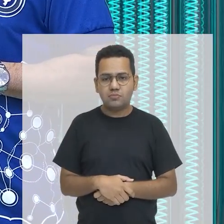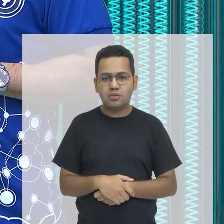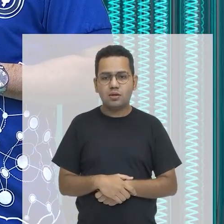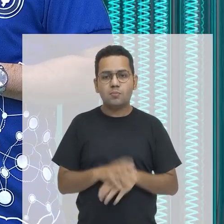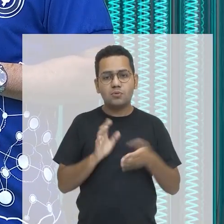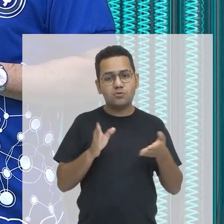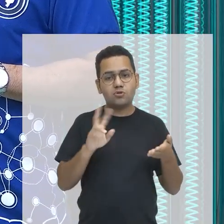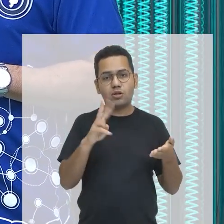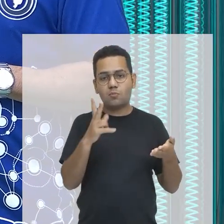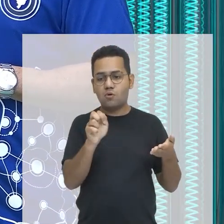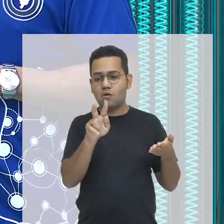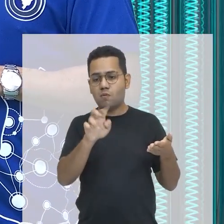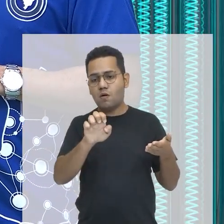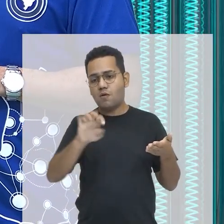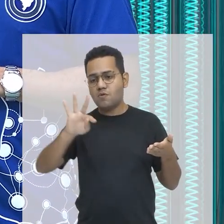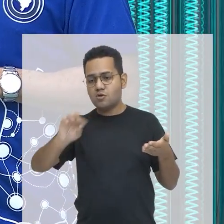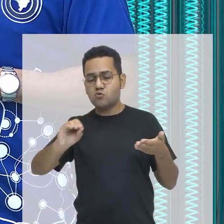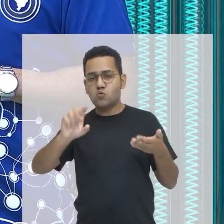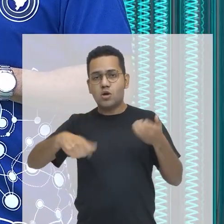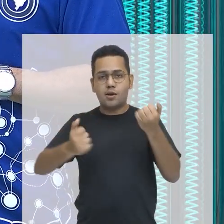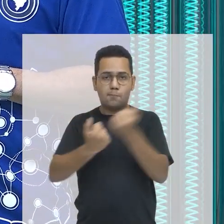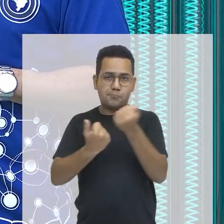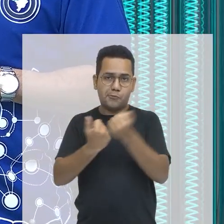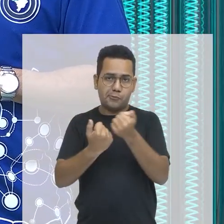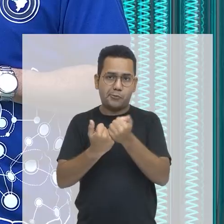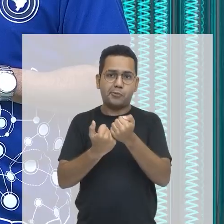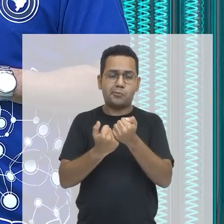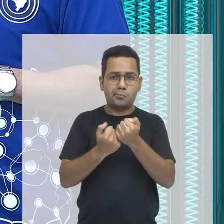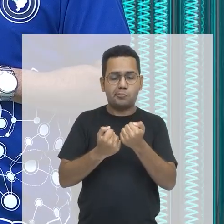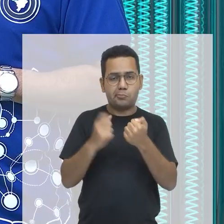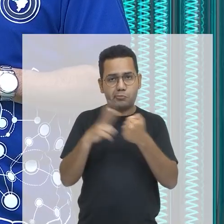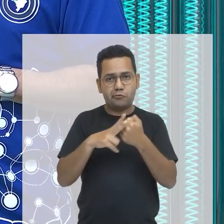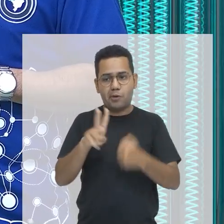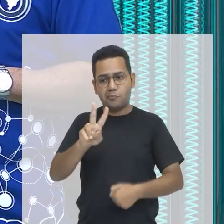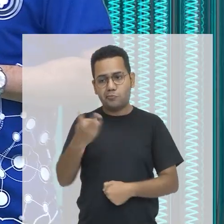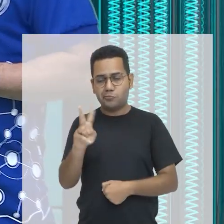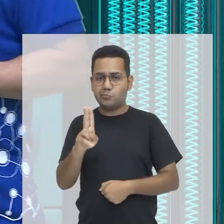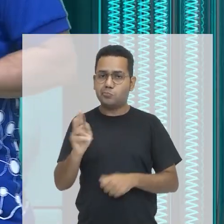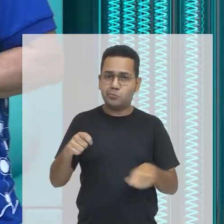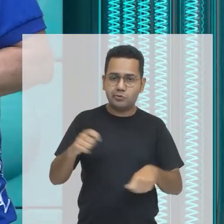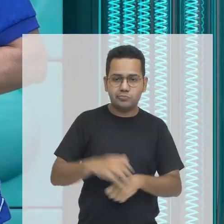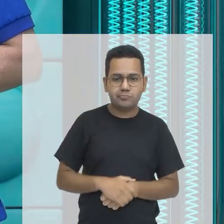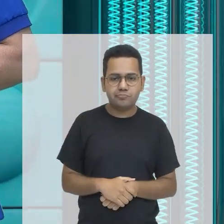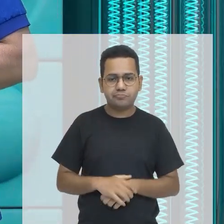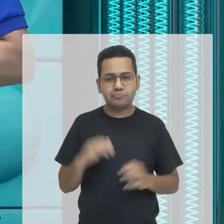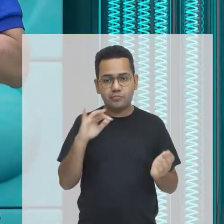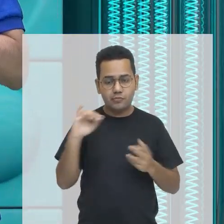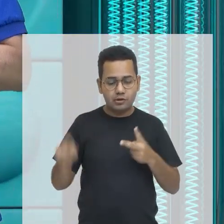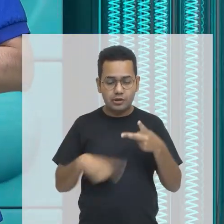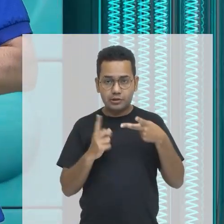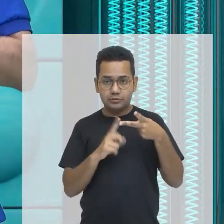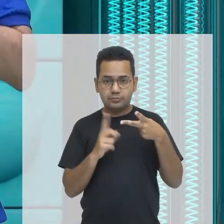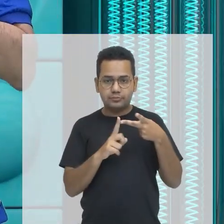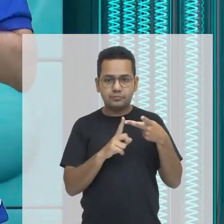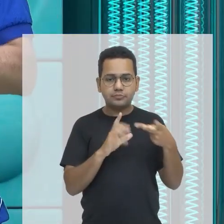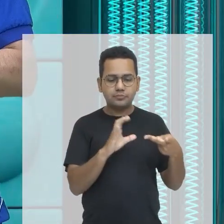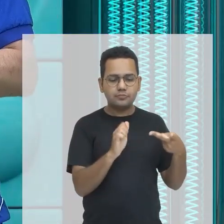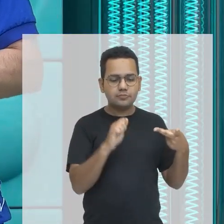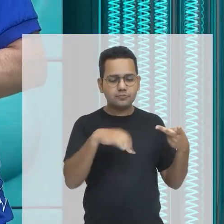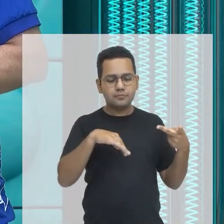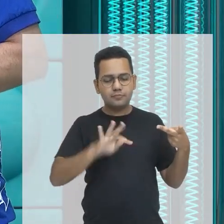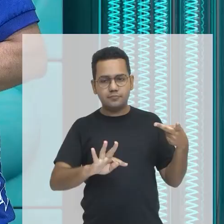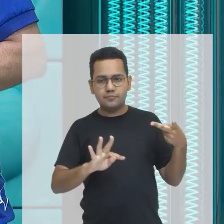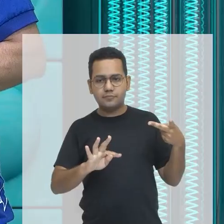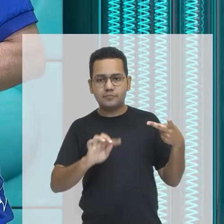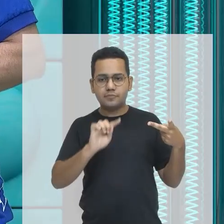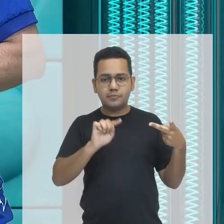semimodal aqui, o have to. Semimodal que é caracterizado pelo to aqui, ok? Aqui eu tenho o verbo modal de